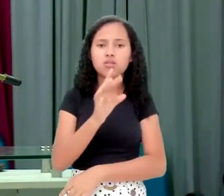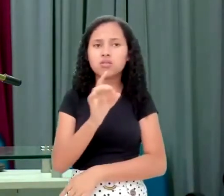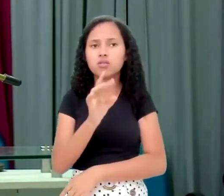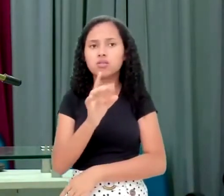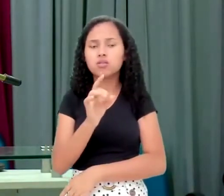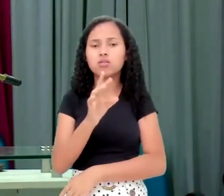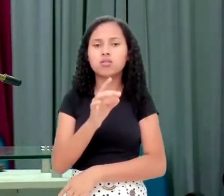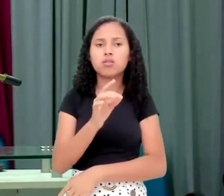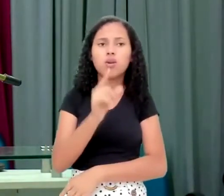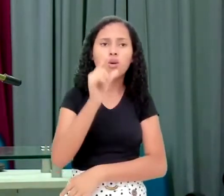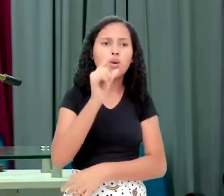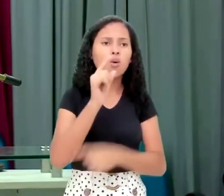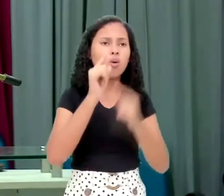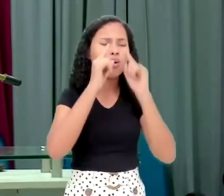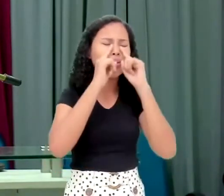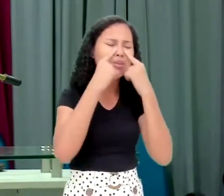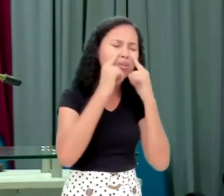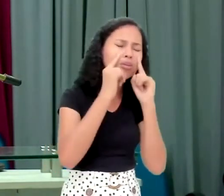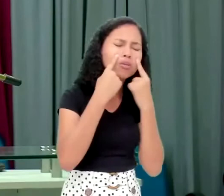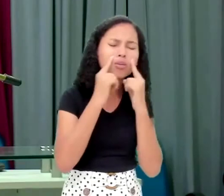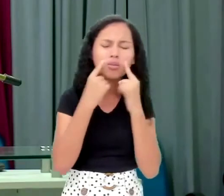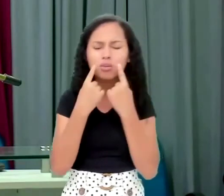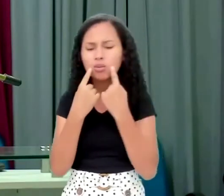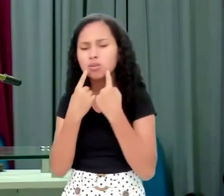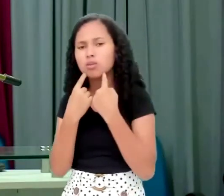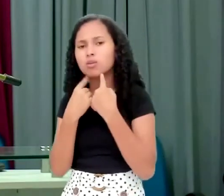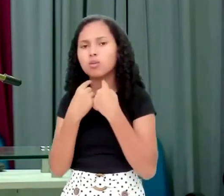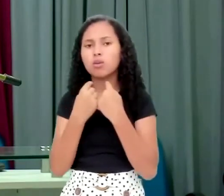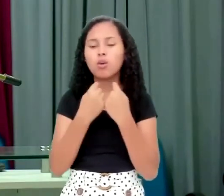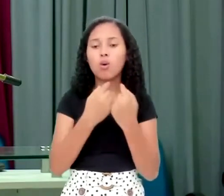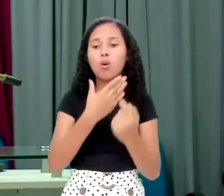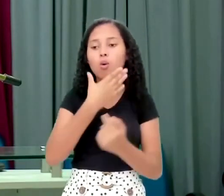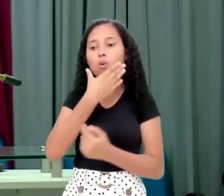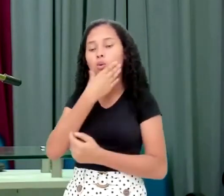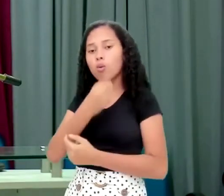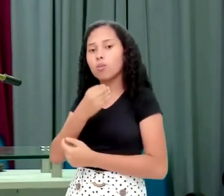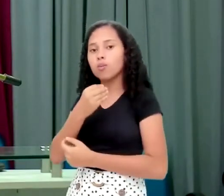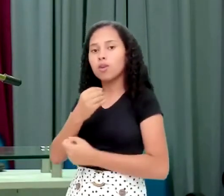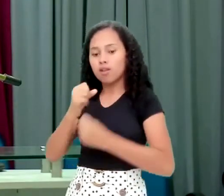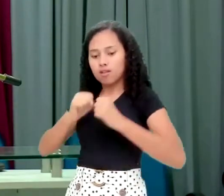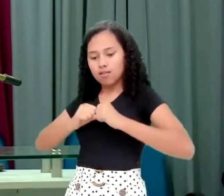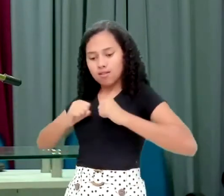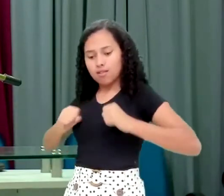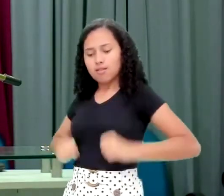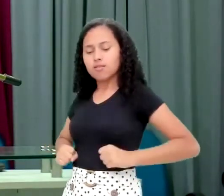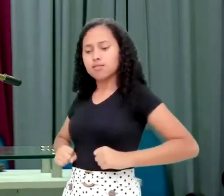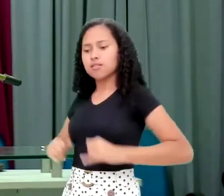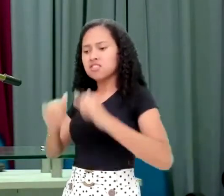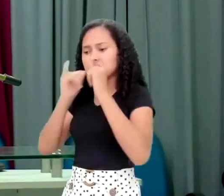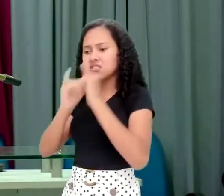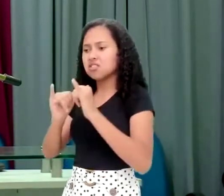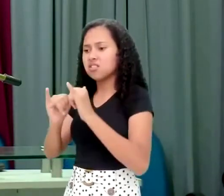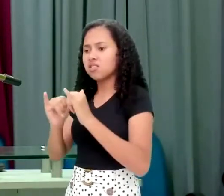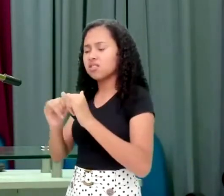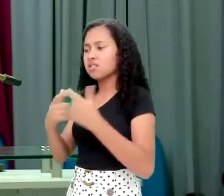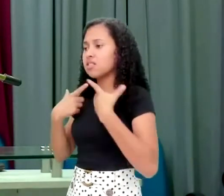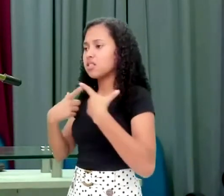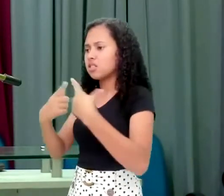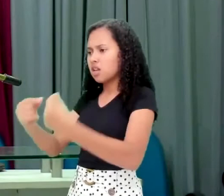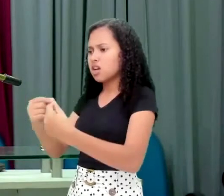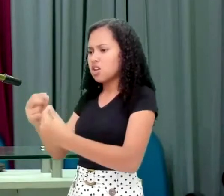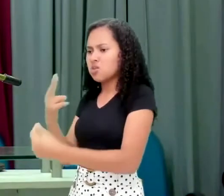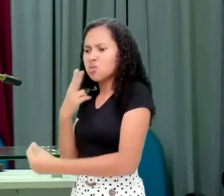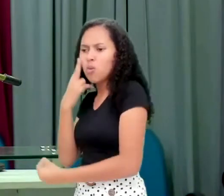coisa. E aquele homem de Deus que ali estava, Eli, o sacerdote, diz: minha filha, aparta de ti esse